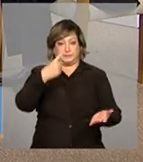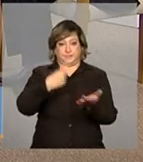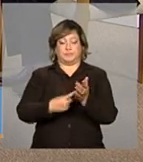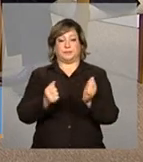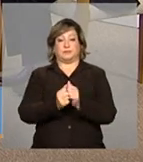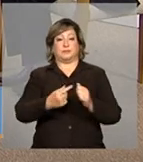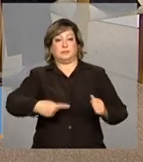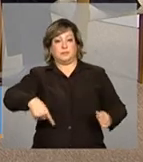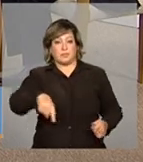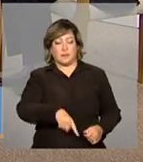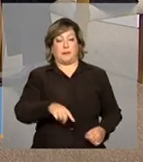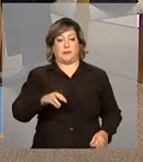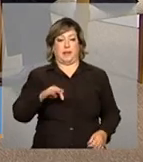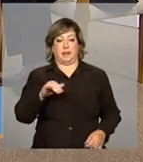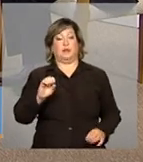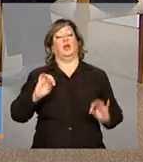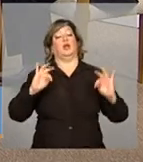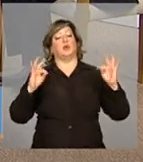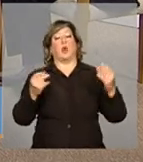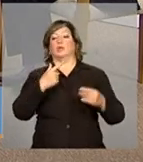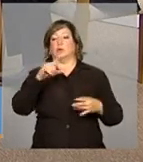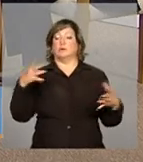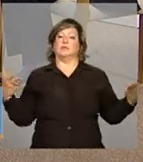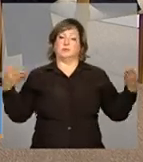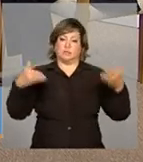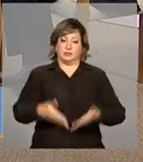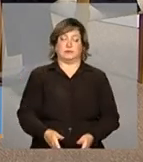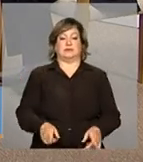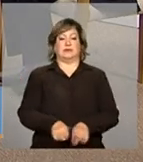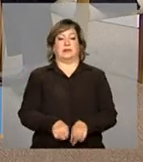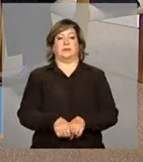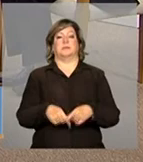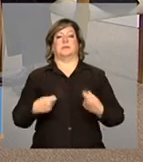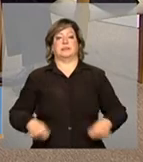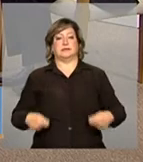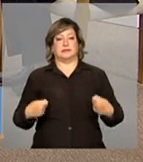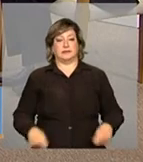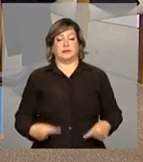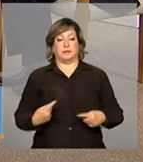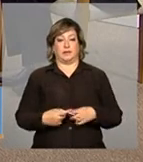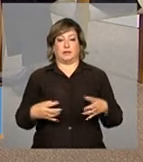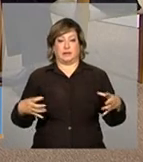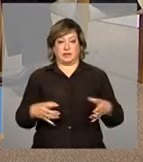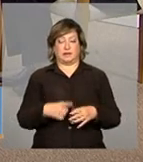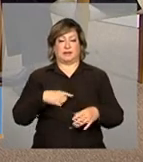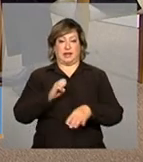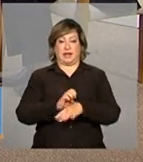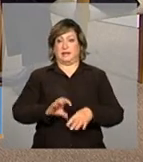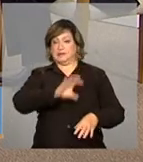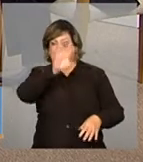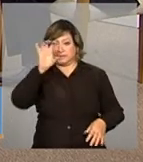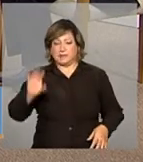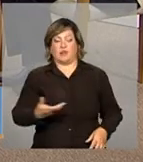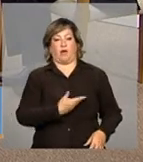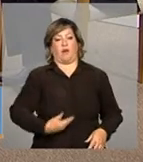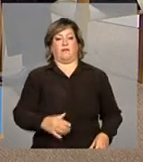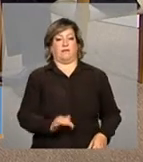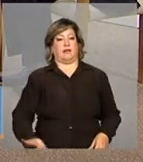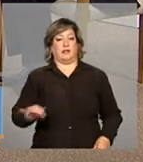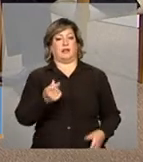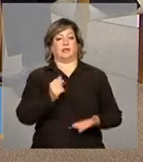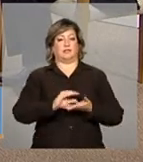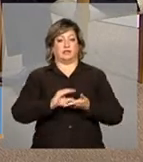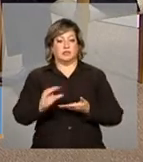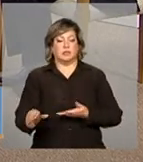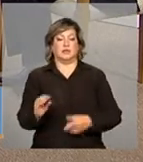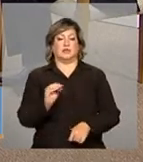consequentemente os outros dentes precisam participar também porque alguém está doente o governo federal vai precisar entrar também com financiamento com